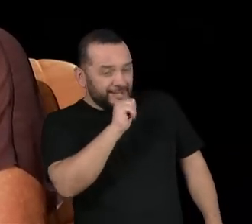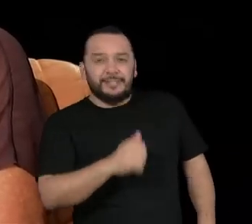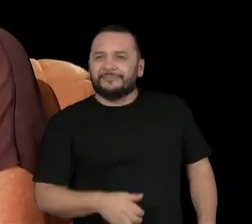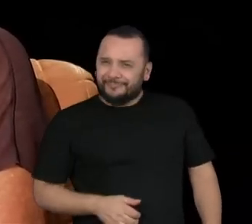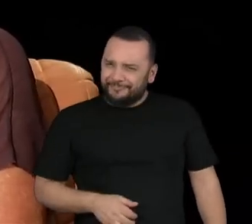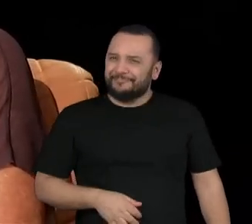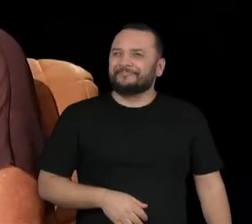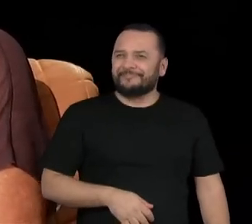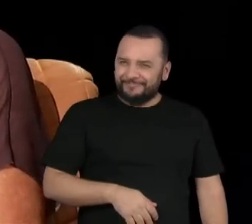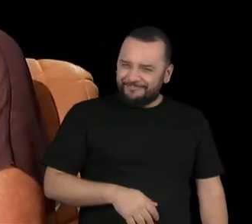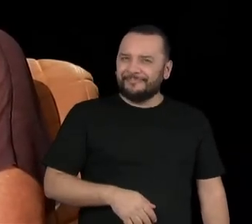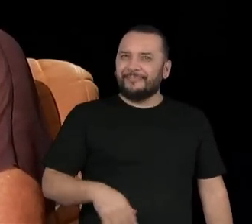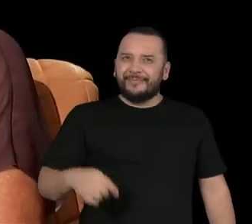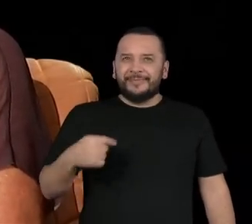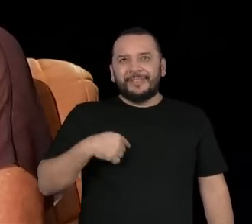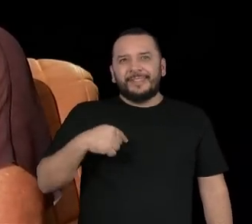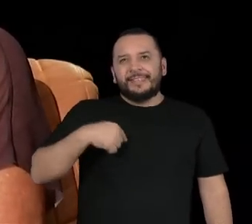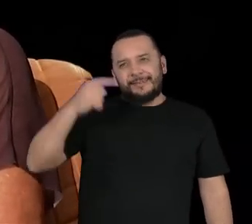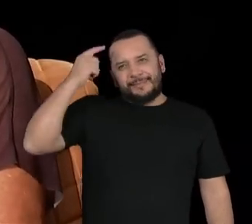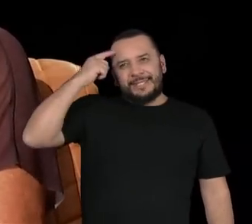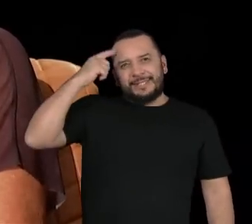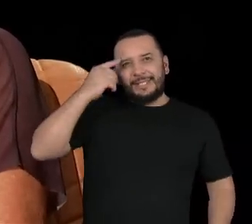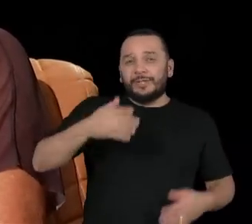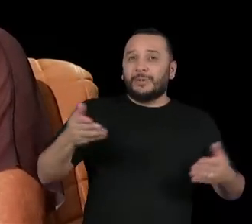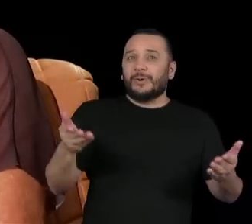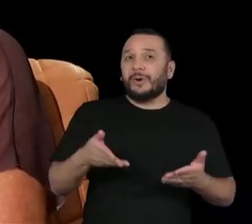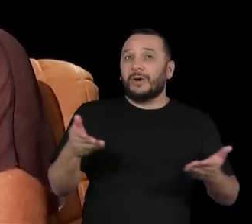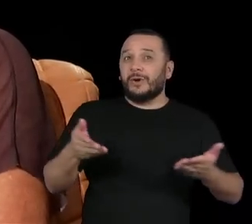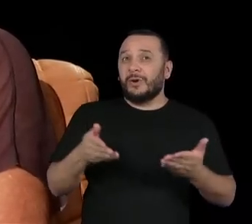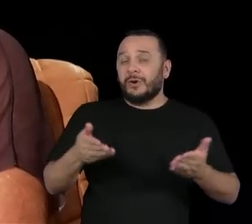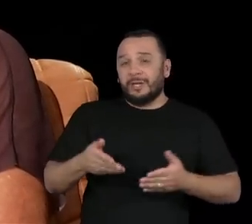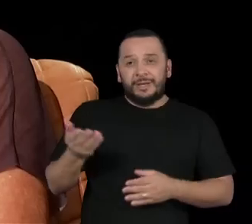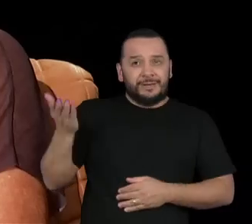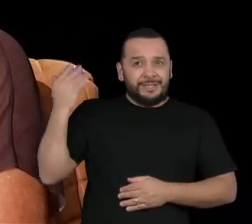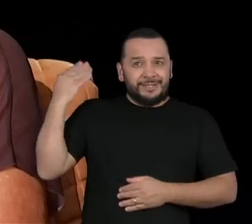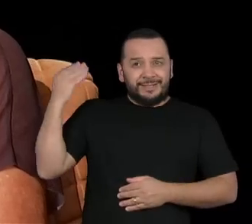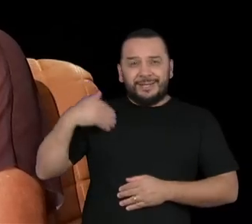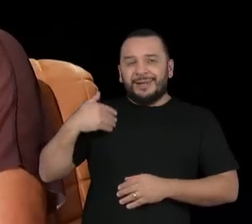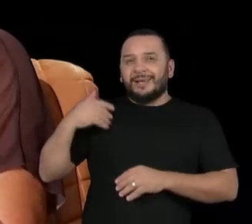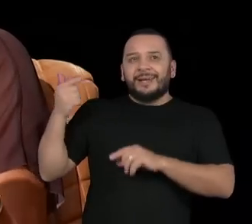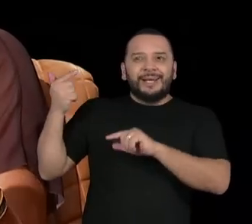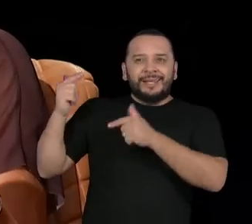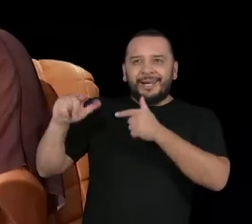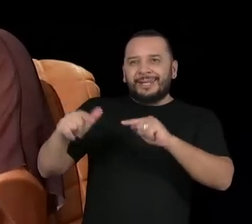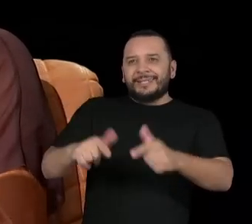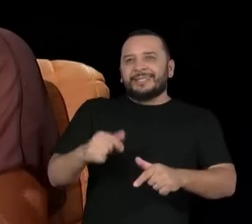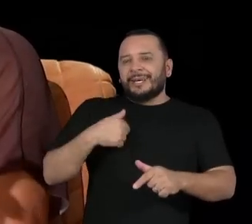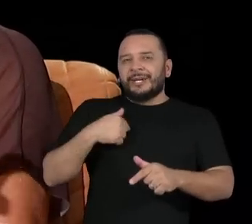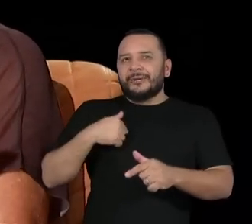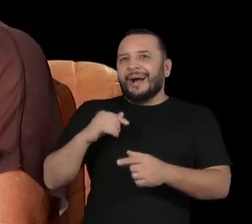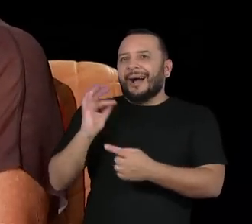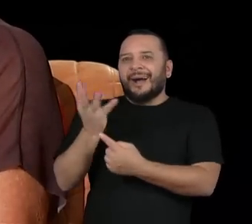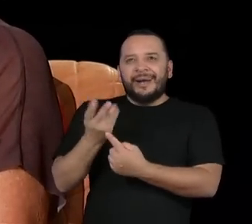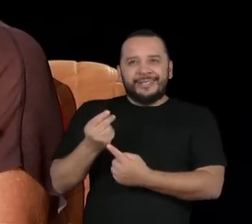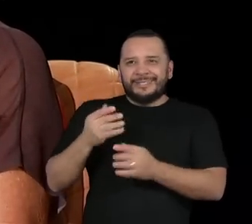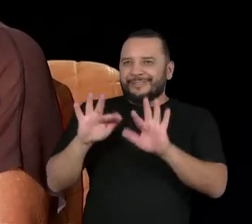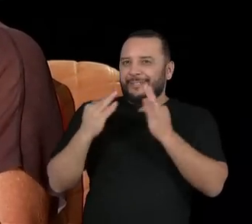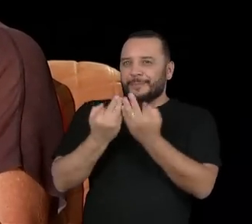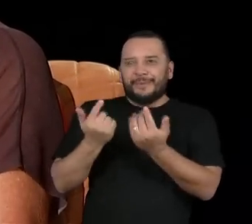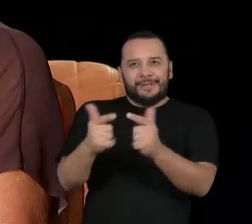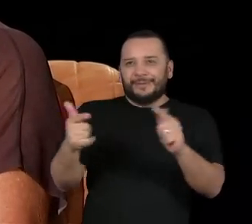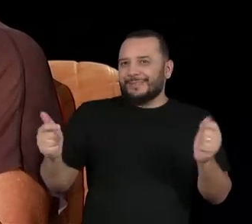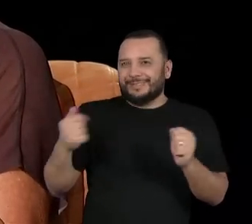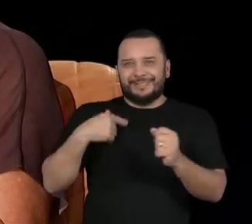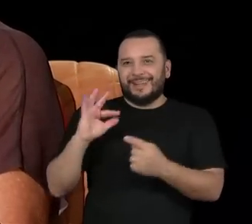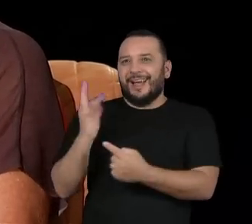porque aí eu fico pensando hoje, porque como não tinha tradição de artista na minha família, que